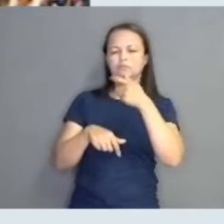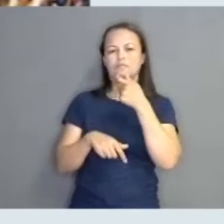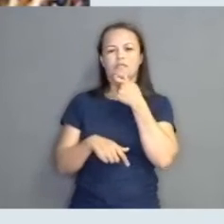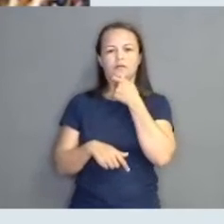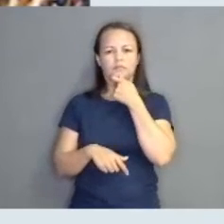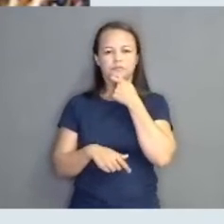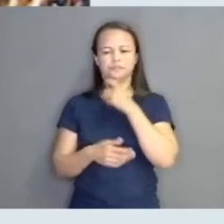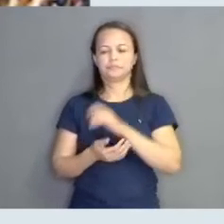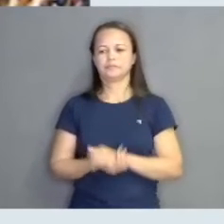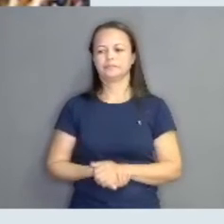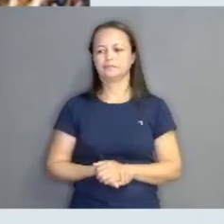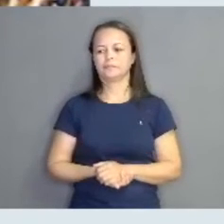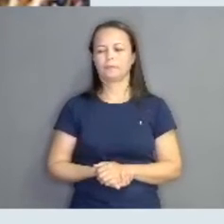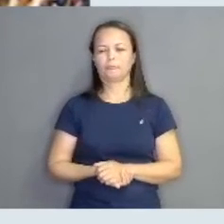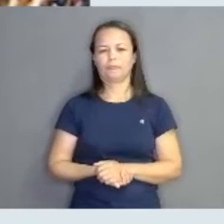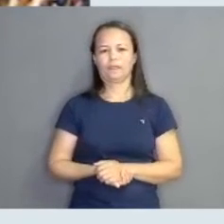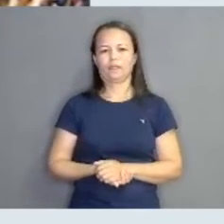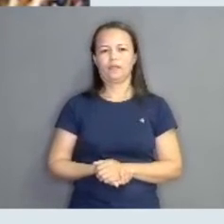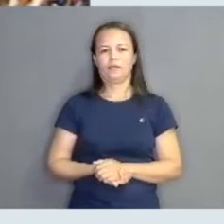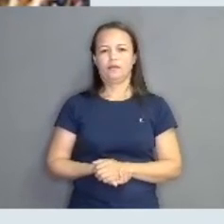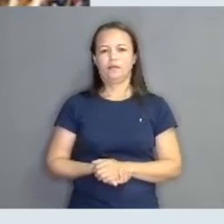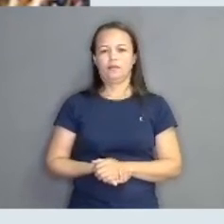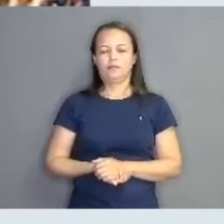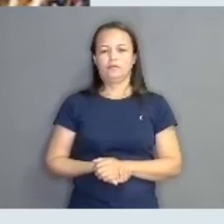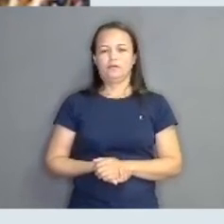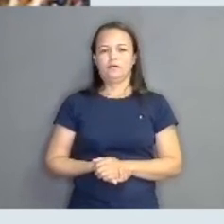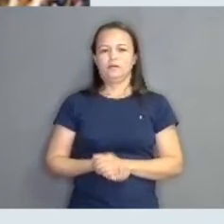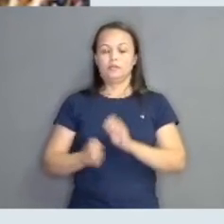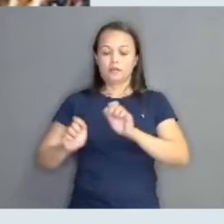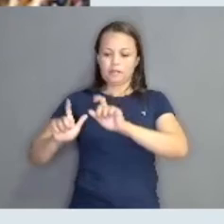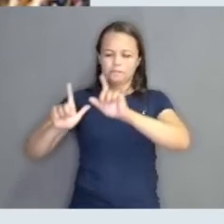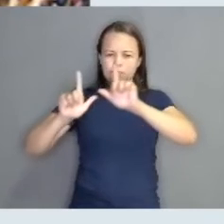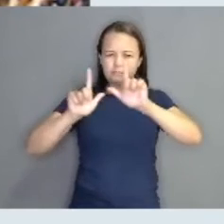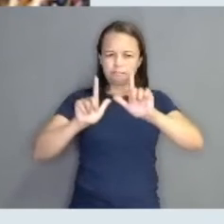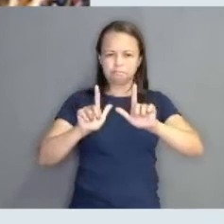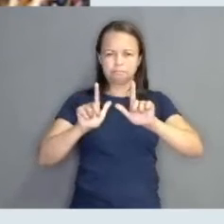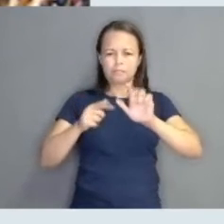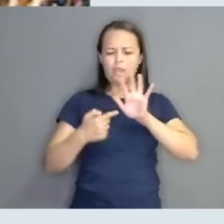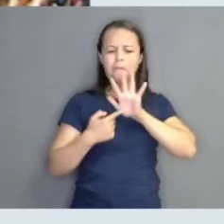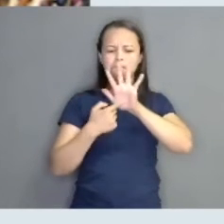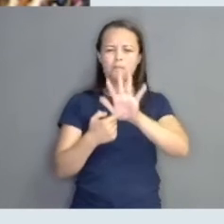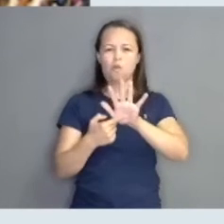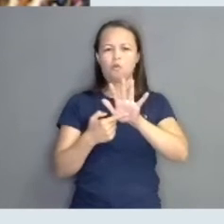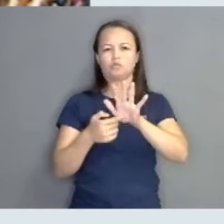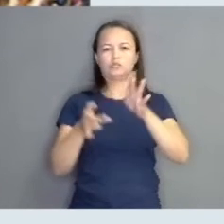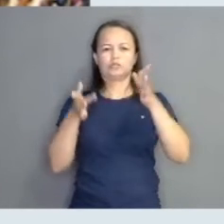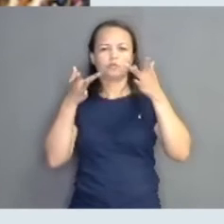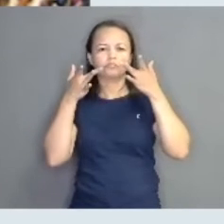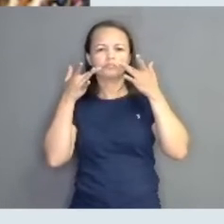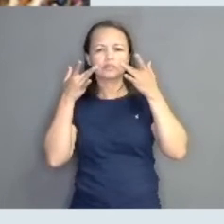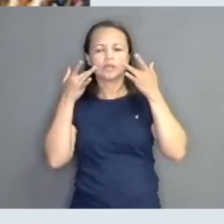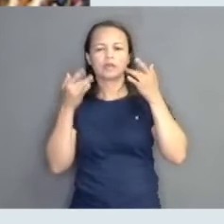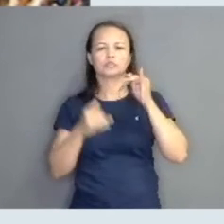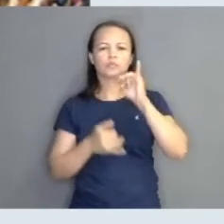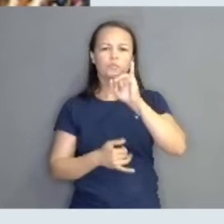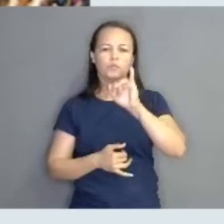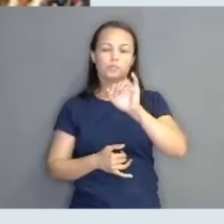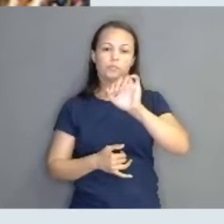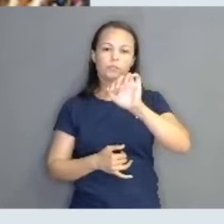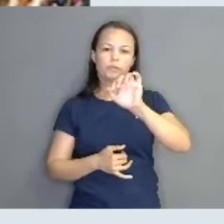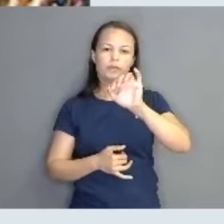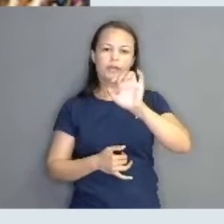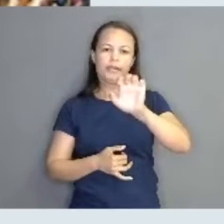Aí mostra a imagem do teatro elisabetano, né? Bom, gente, esse teatro ele aparece